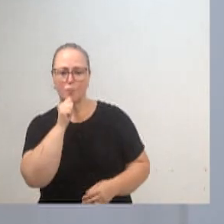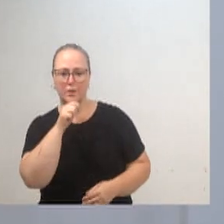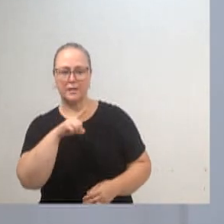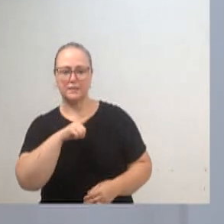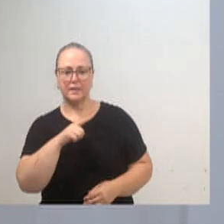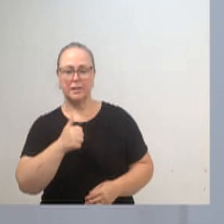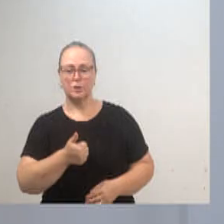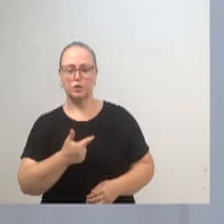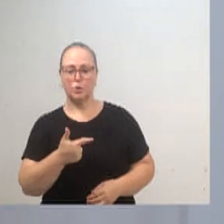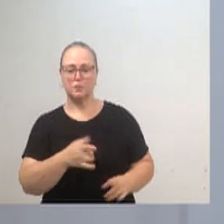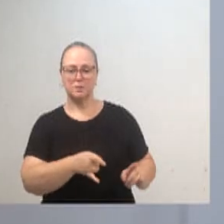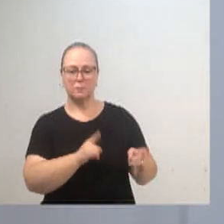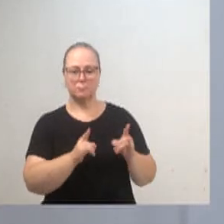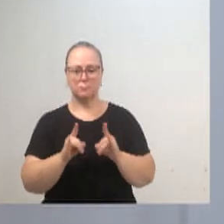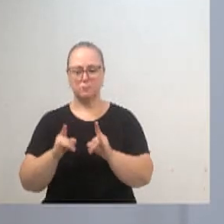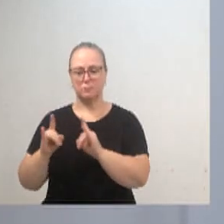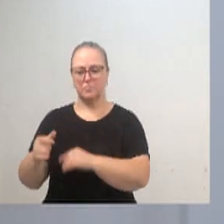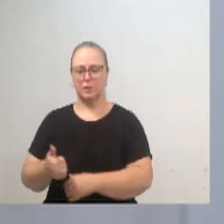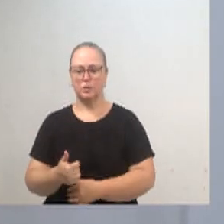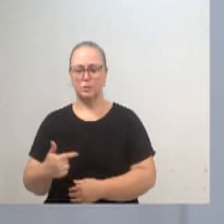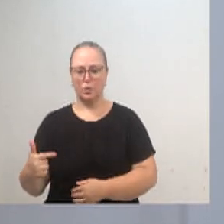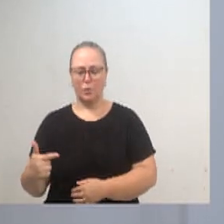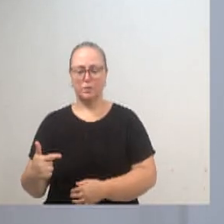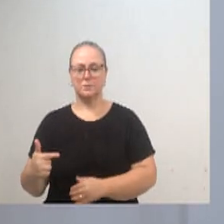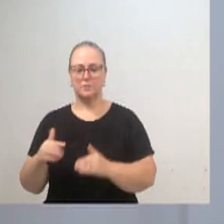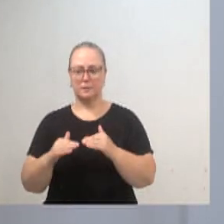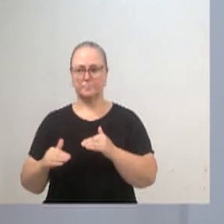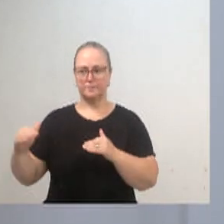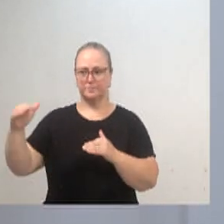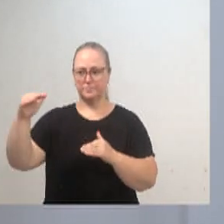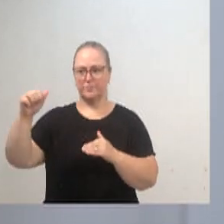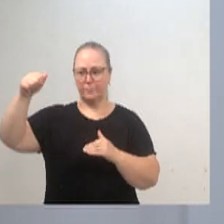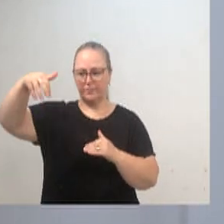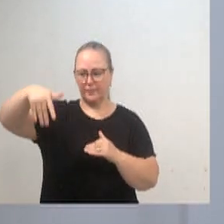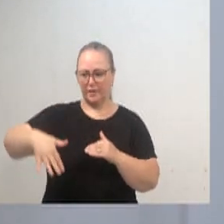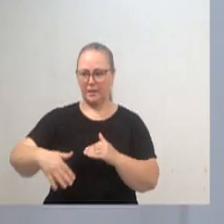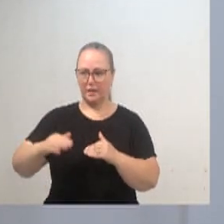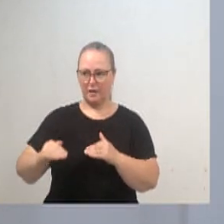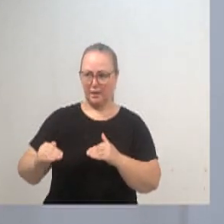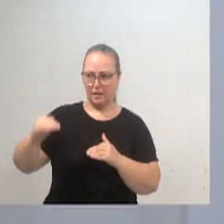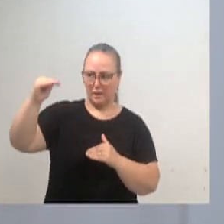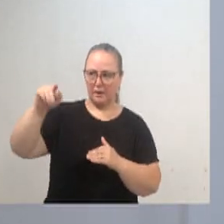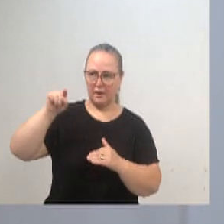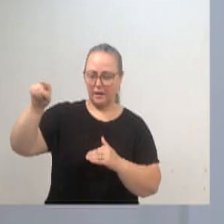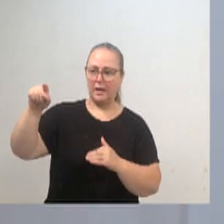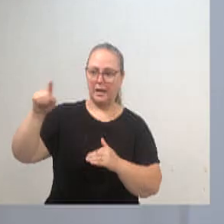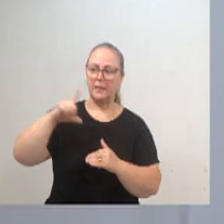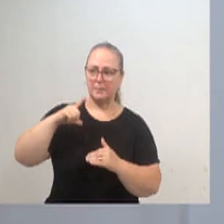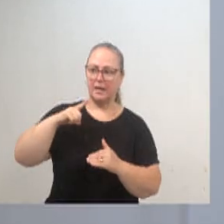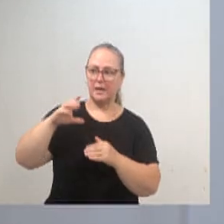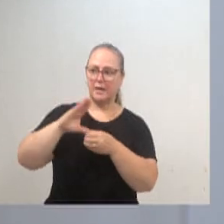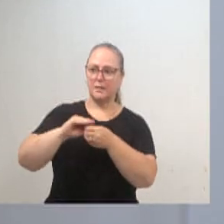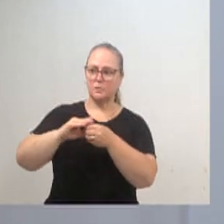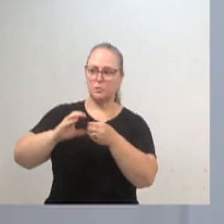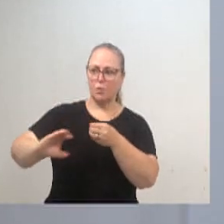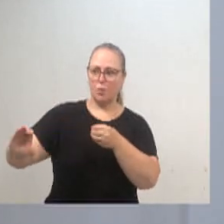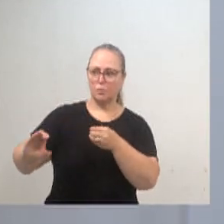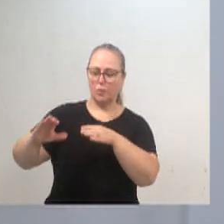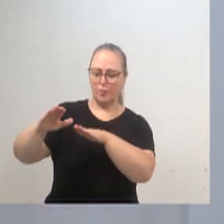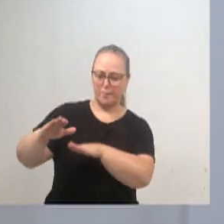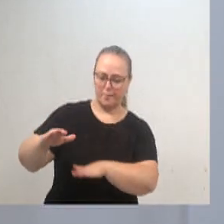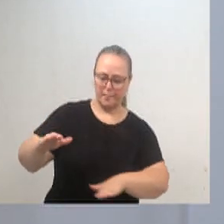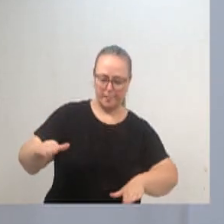tem no condomínio e só as torres que estão mais altas, onde tem caimento, né, onde a gravidade ajuda e consegue fazer, por